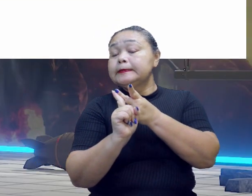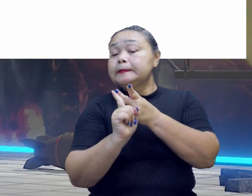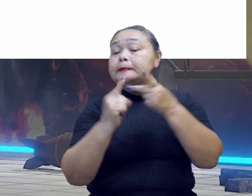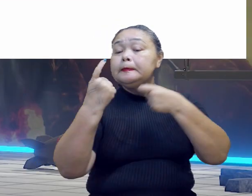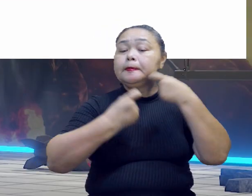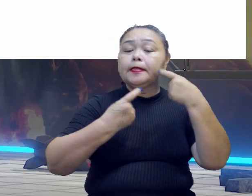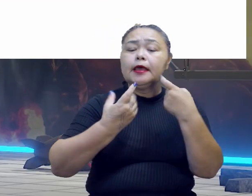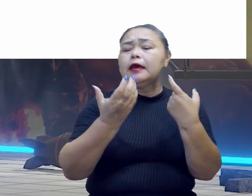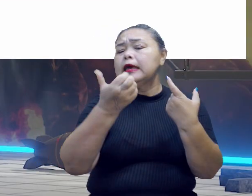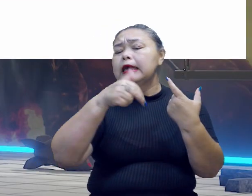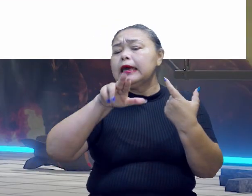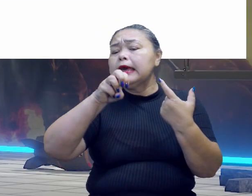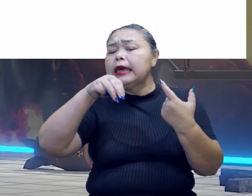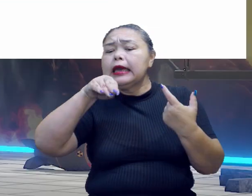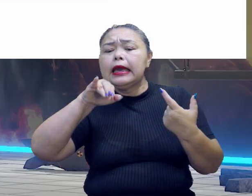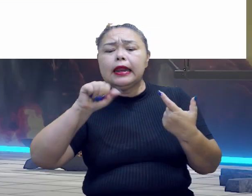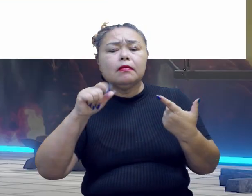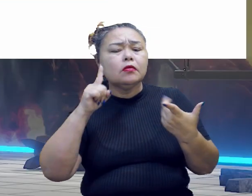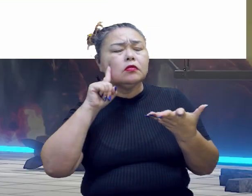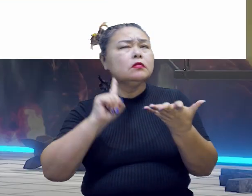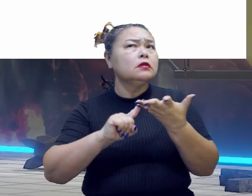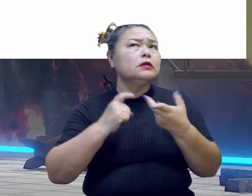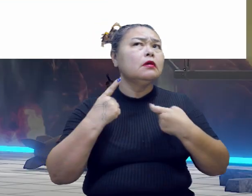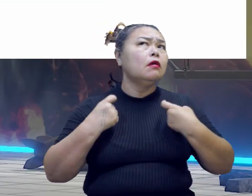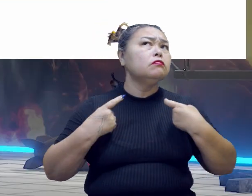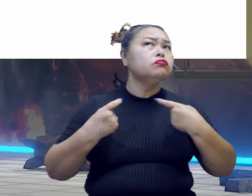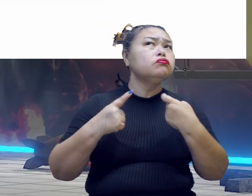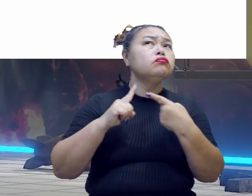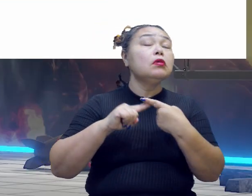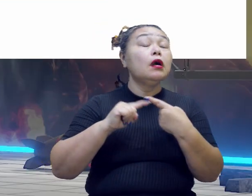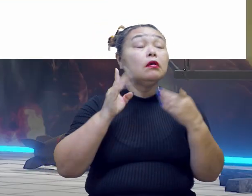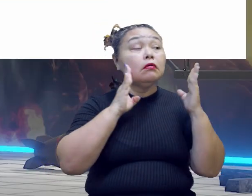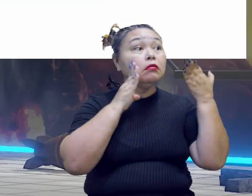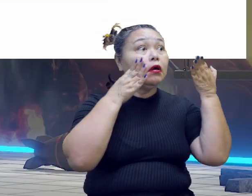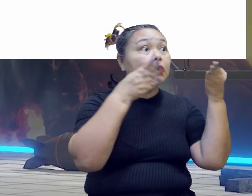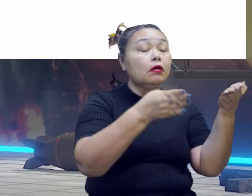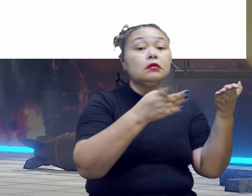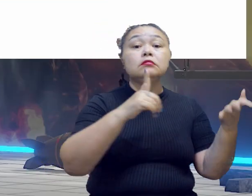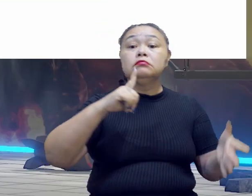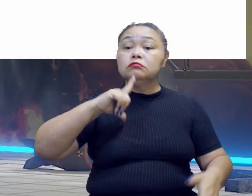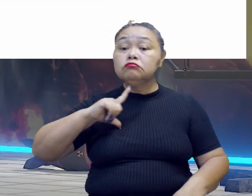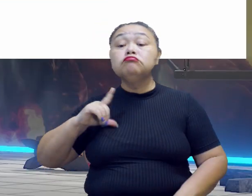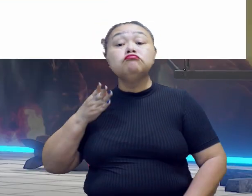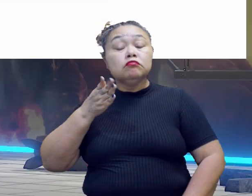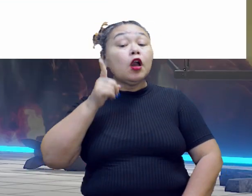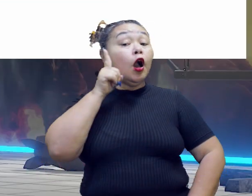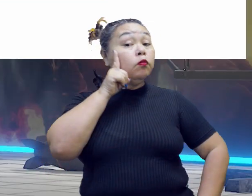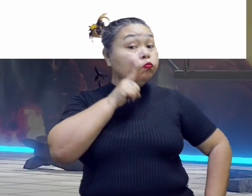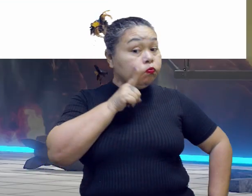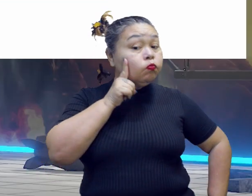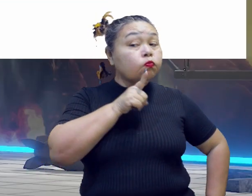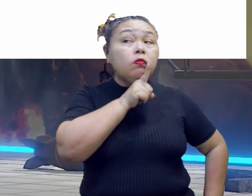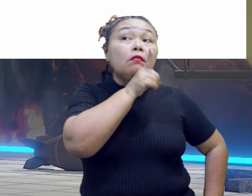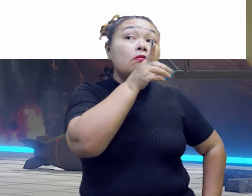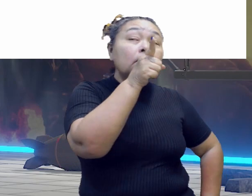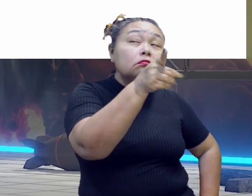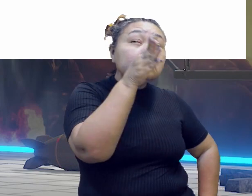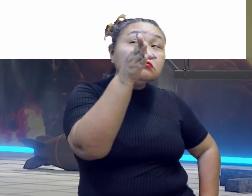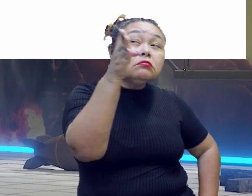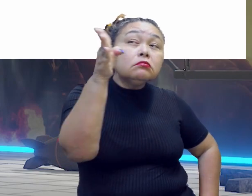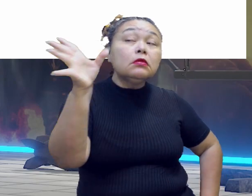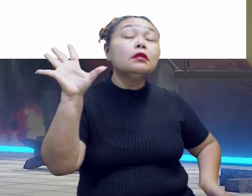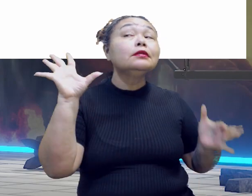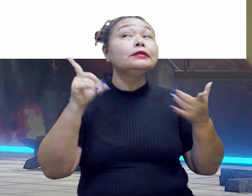Guerra da Crimeia, outras guerras, nós vamos ver diretamente a presença dos Estados Unidos e da